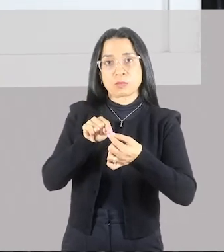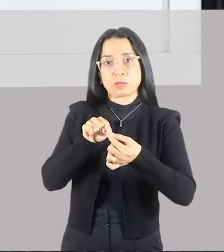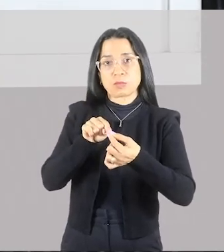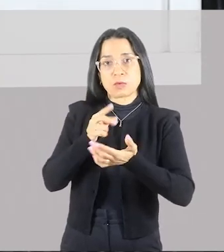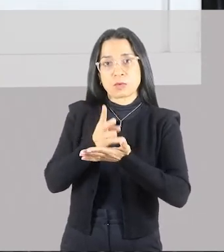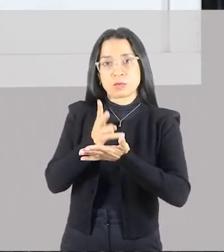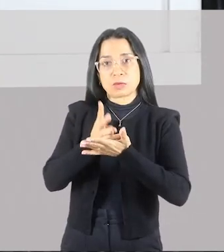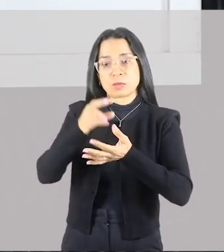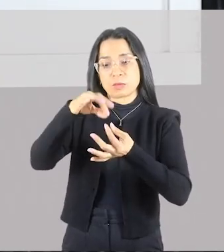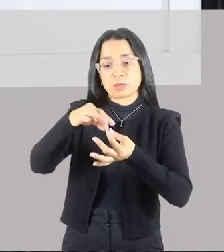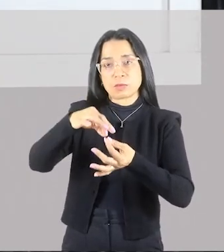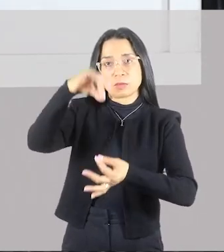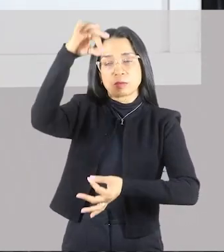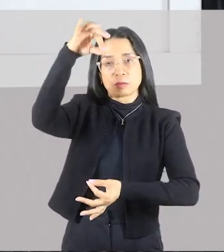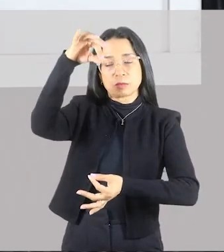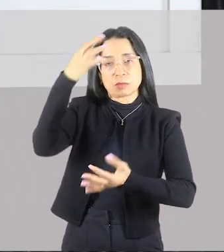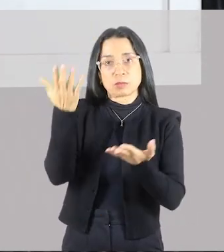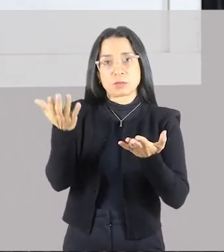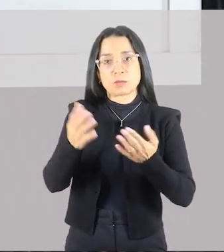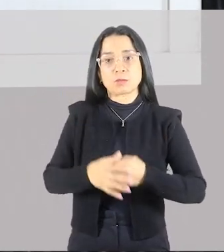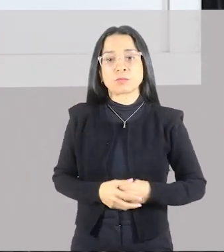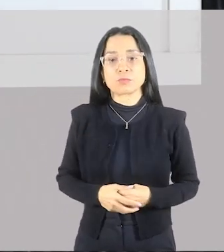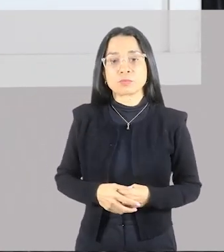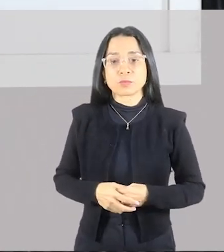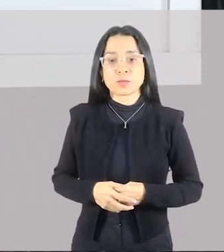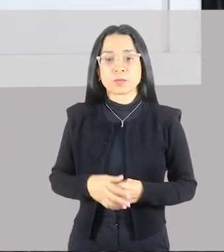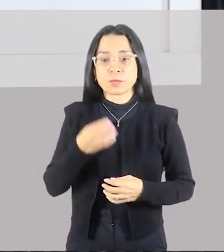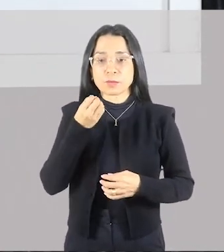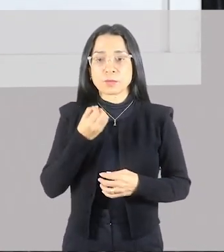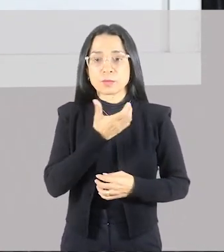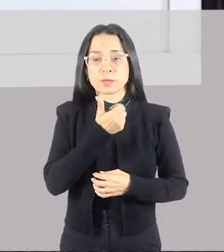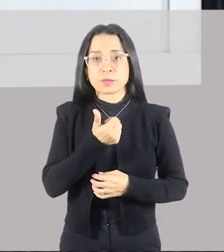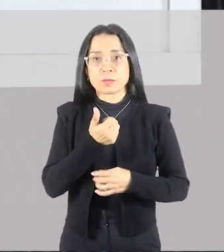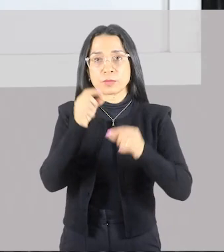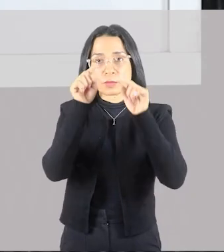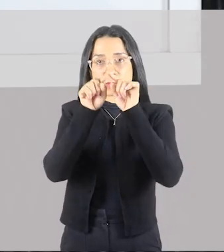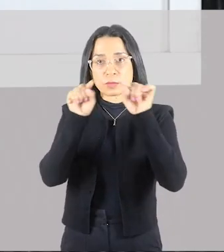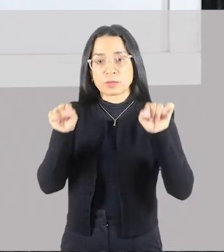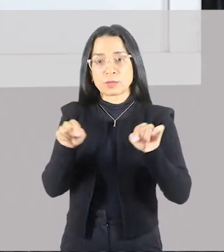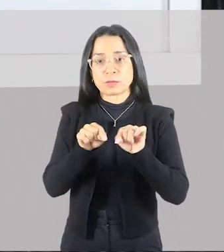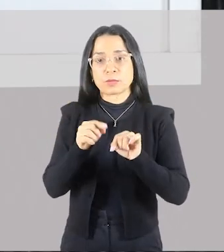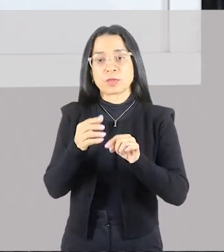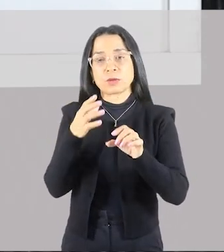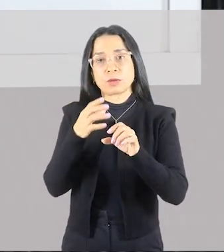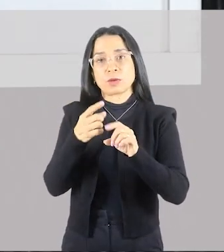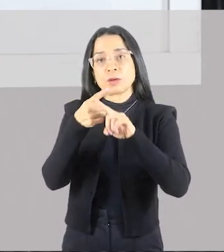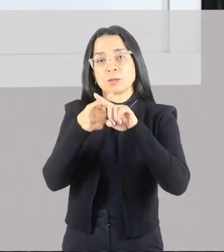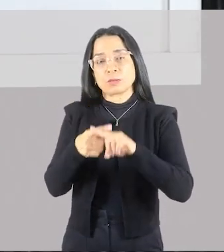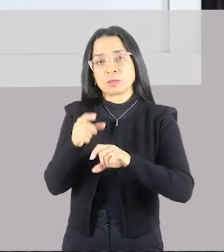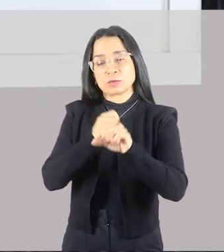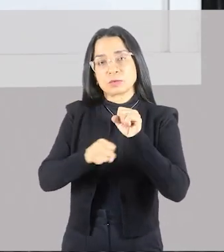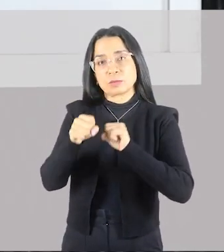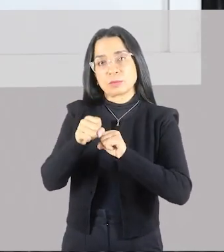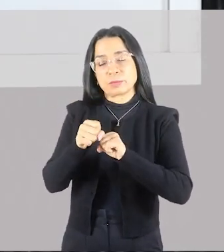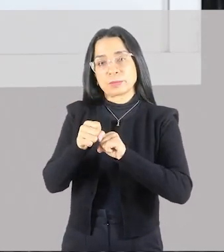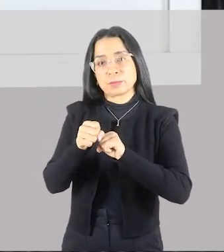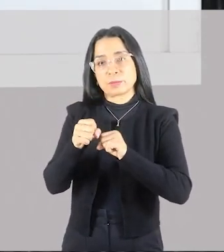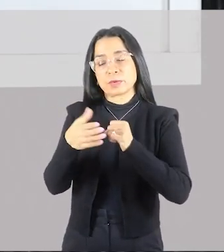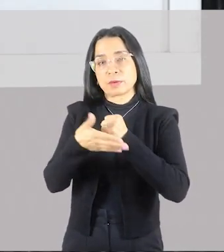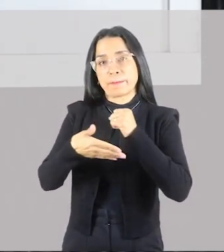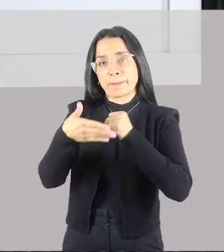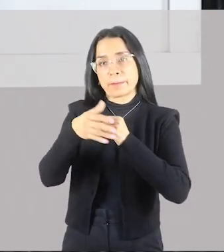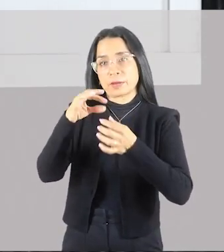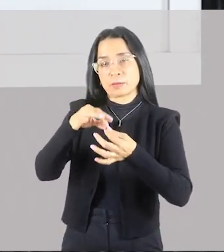segmento perpendicular à base. Beleza? Então o triângulo é essa aí. Multiplica a base pela altura e divide por 2,